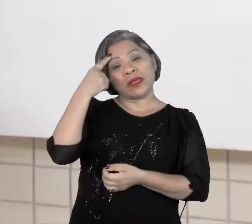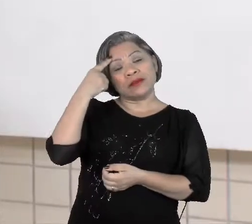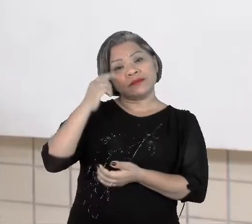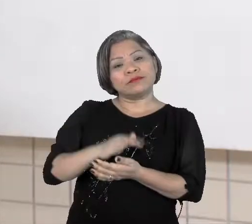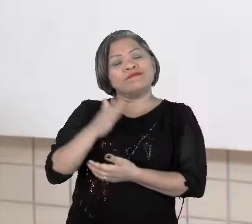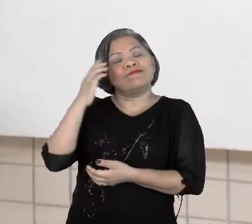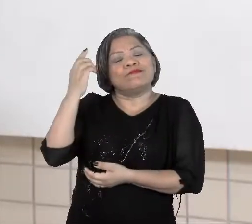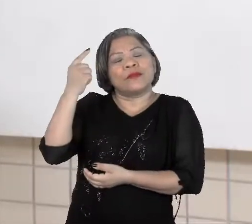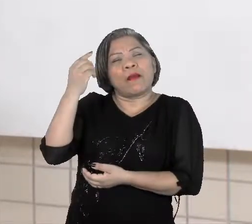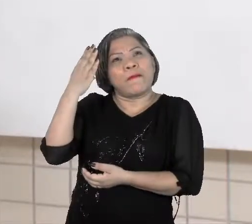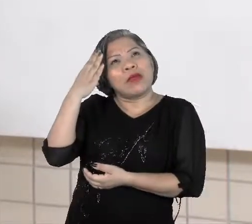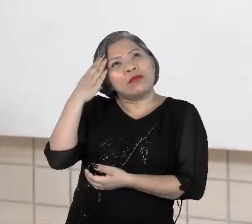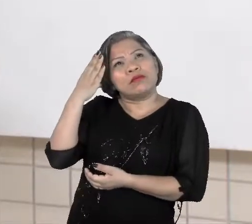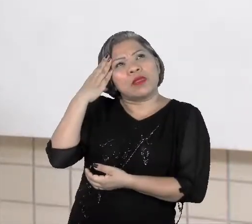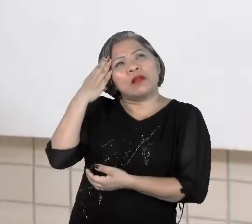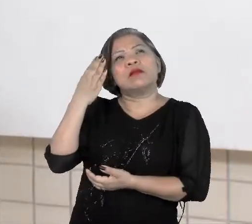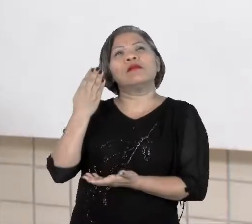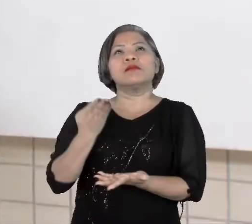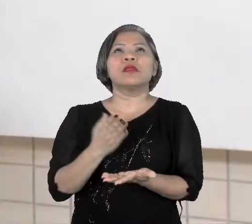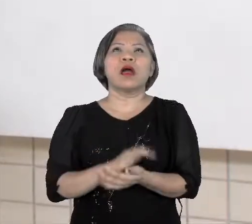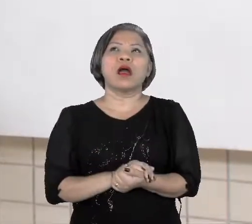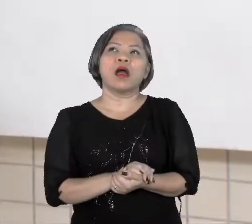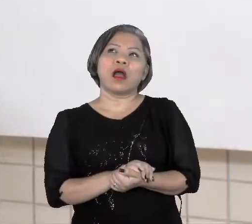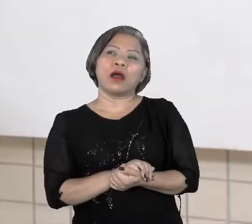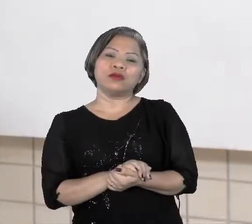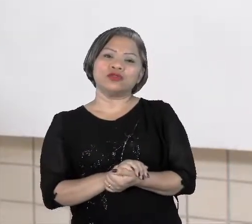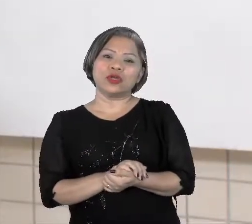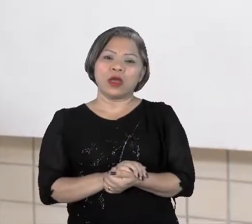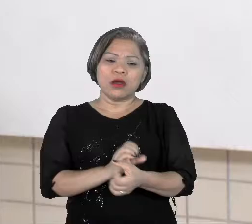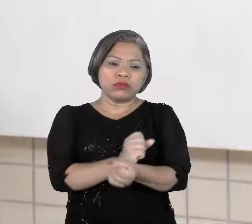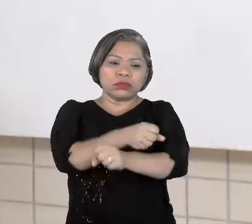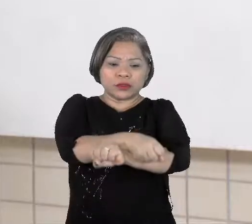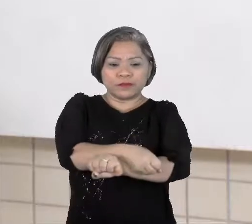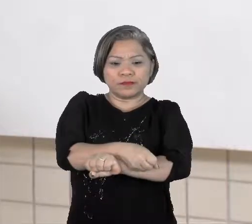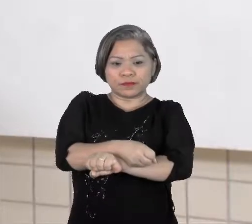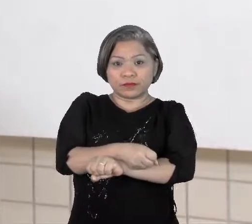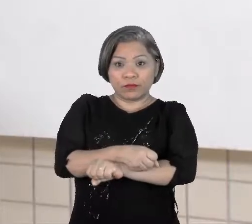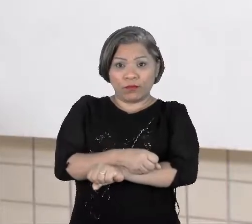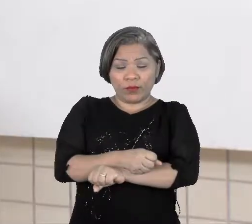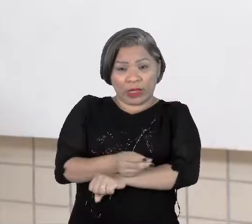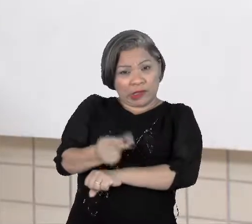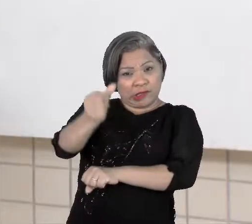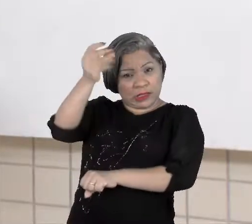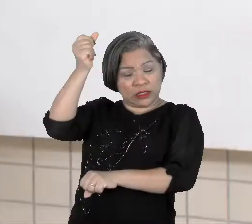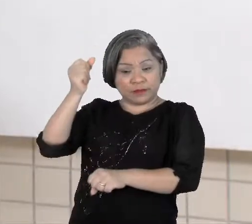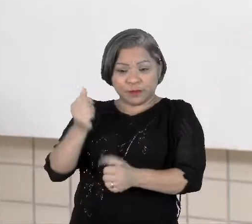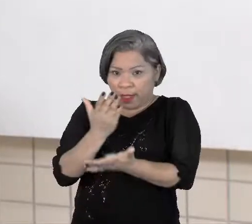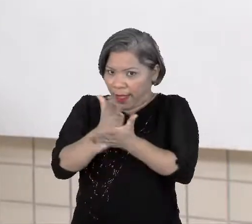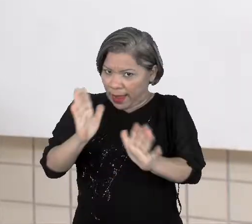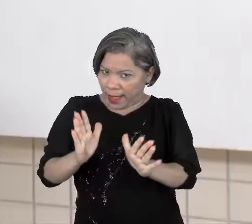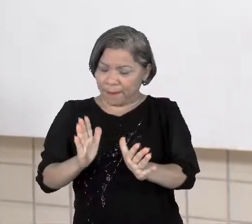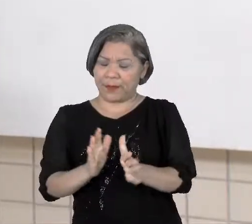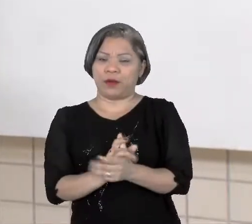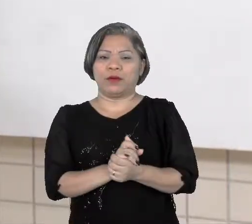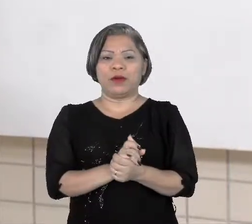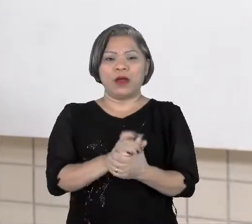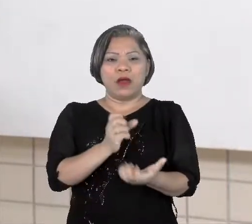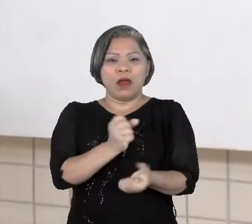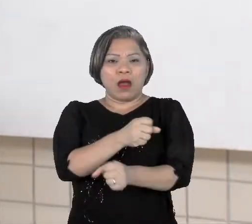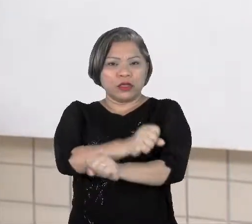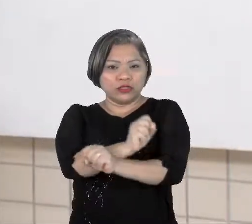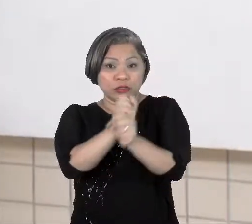escravista. Mesmo após a abolição da escravatura no ano de 1888, a sociedade brasileira como um todo ainda